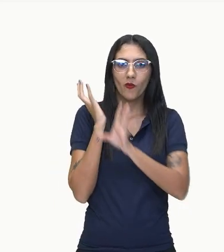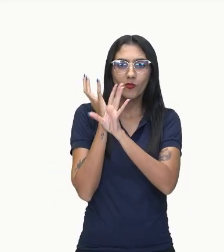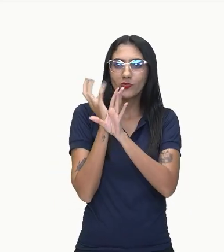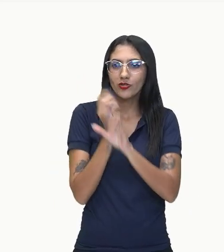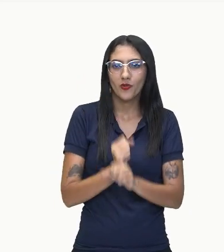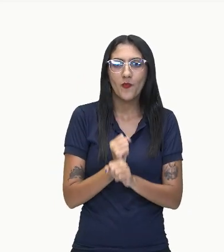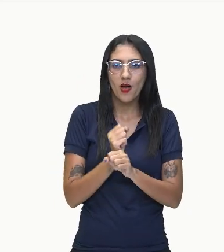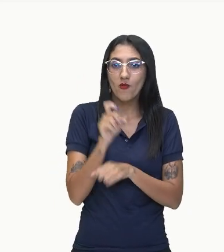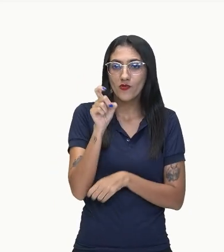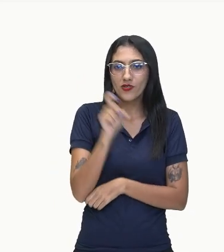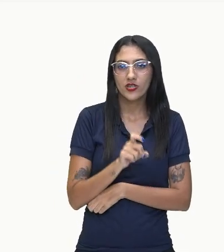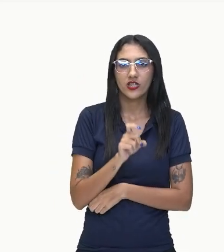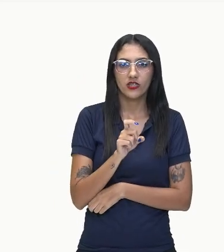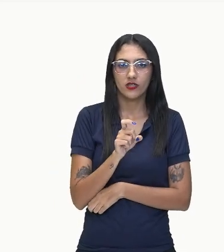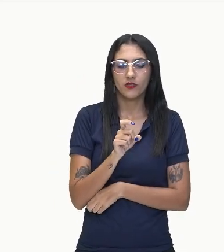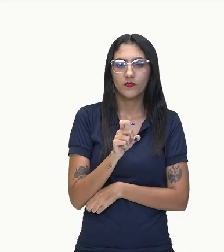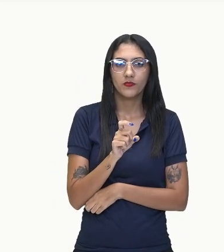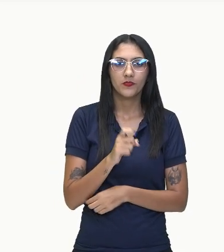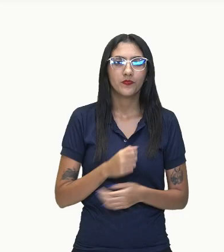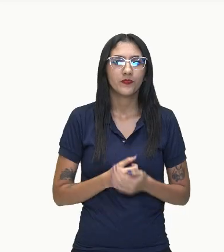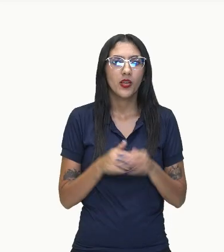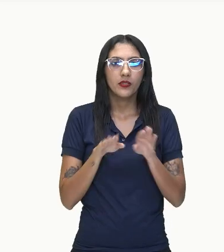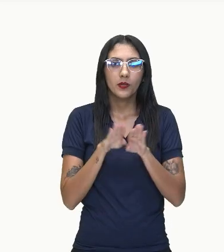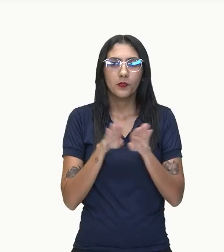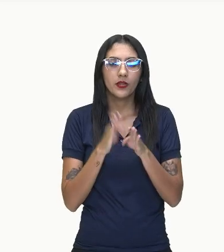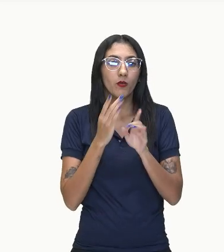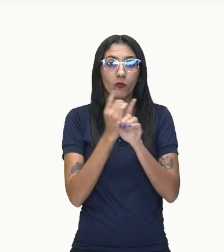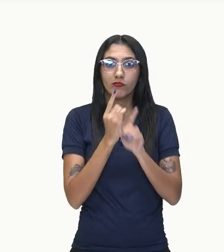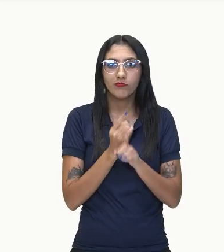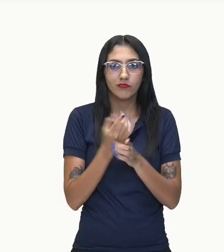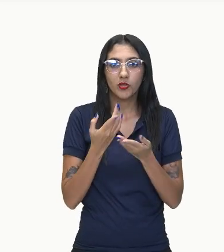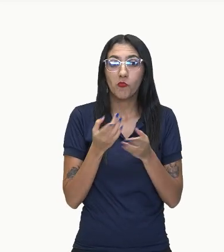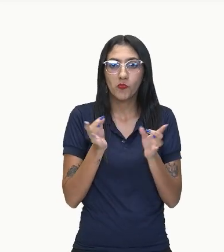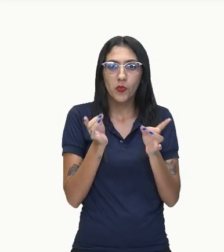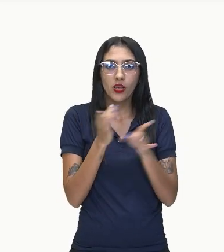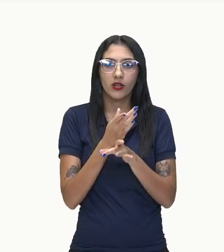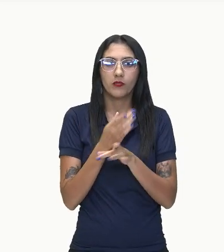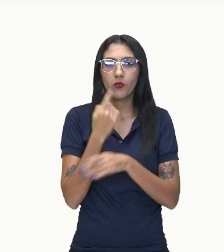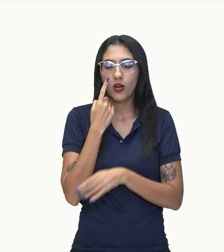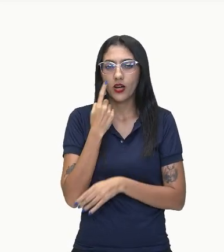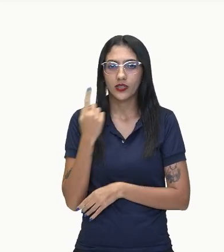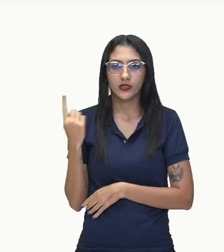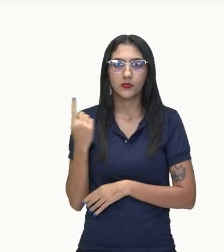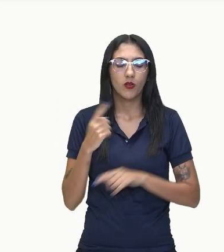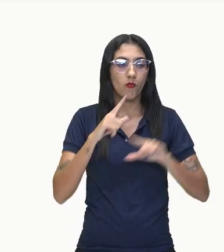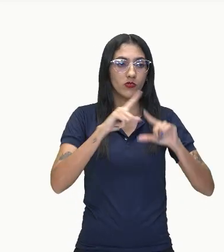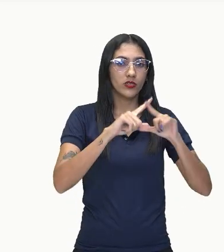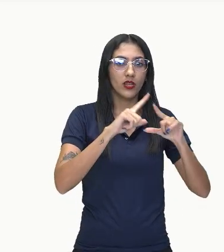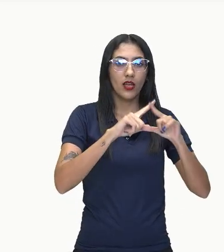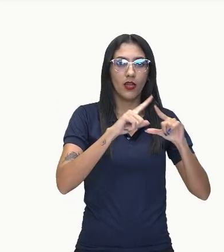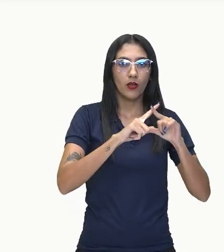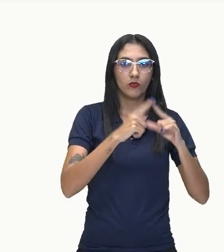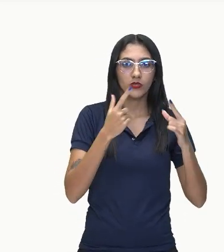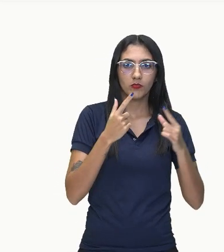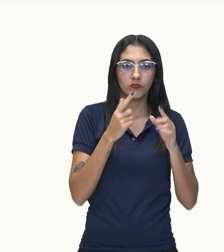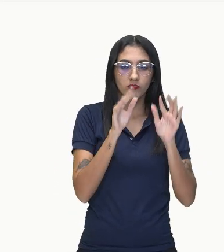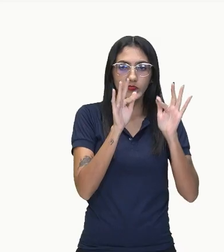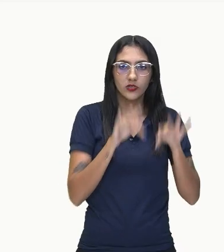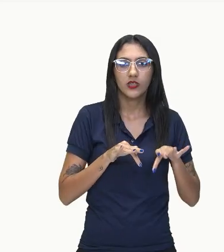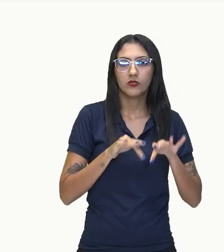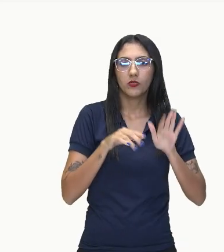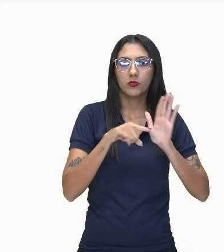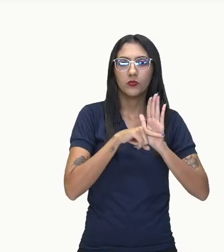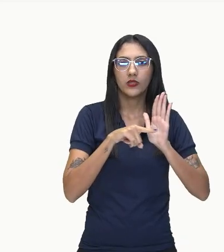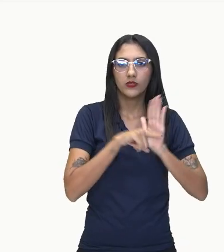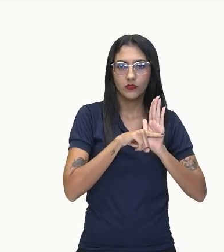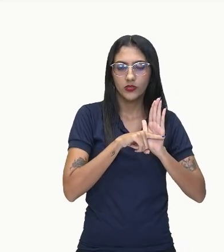de x e a solução encerra aqui, já que não podemos fazer mais nada quando